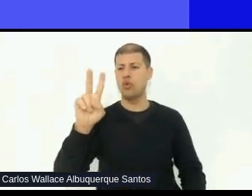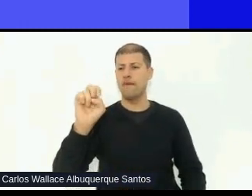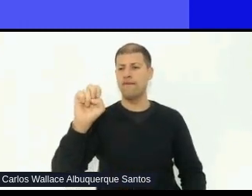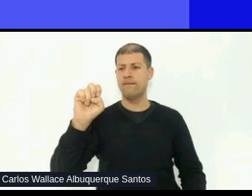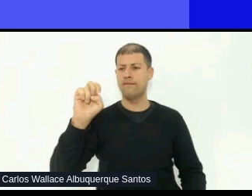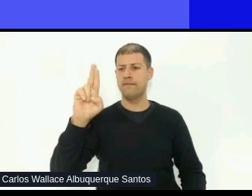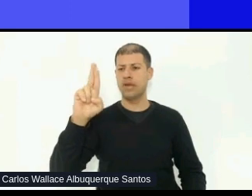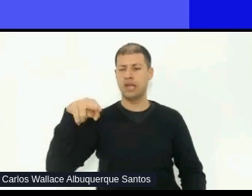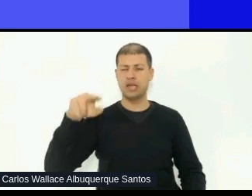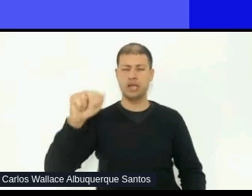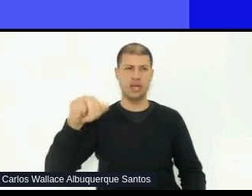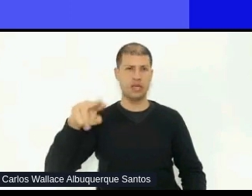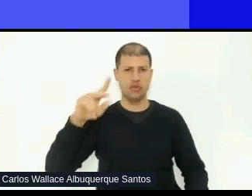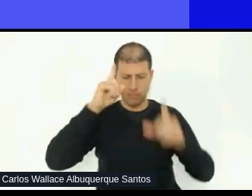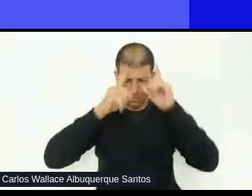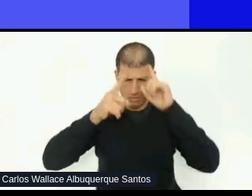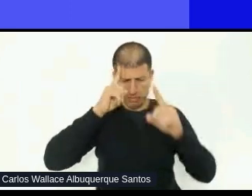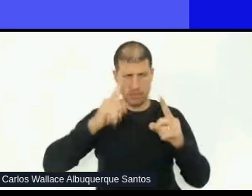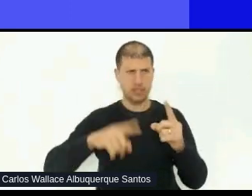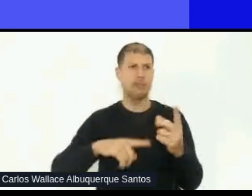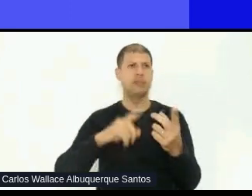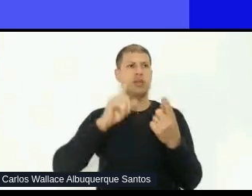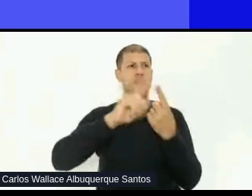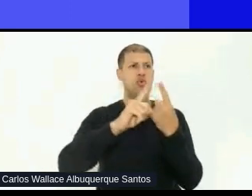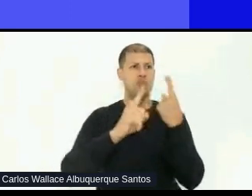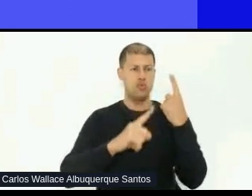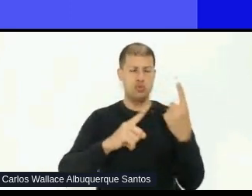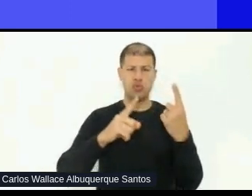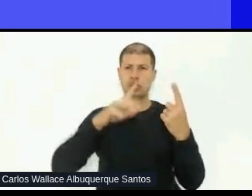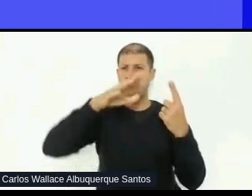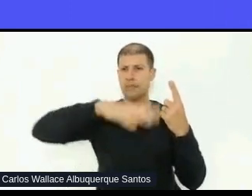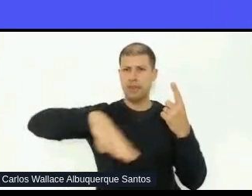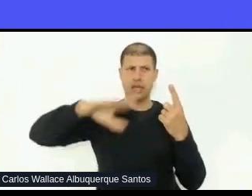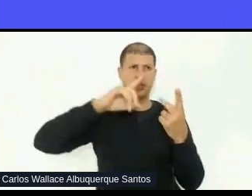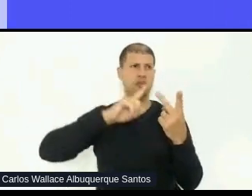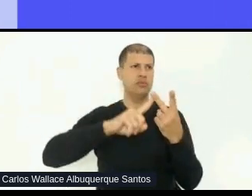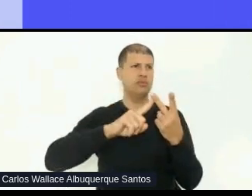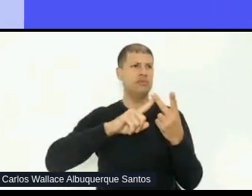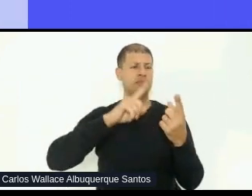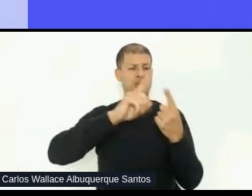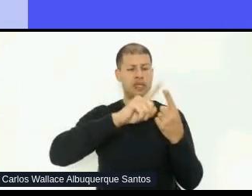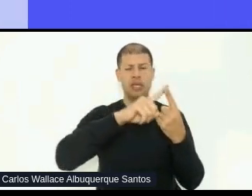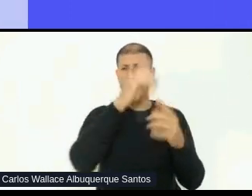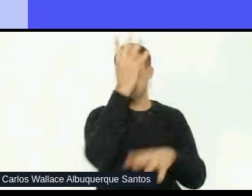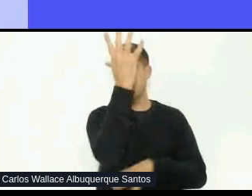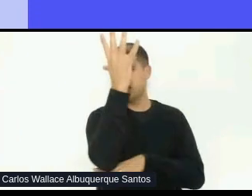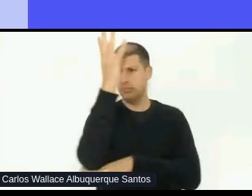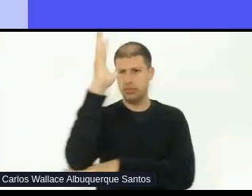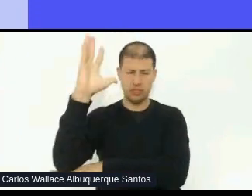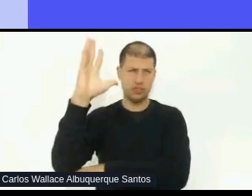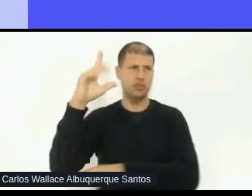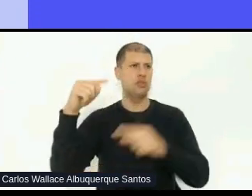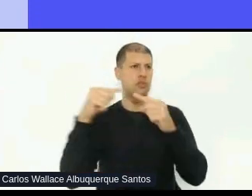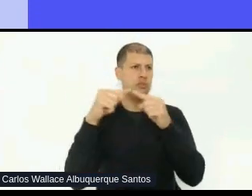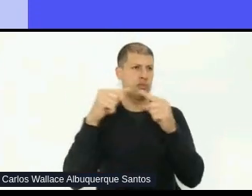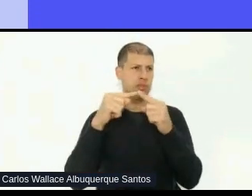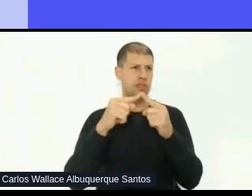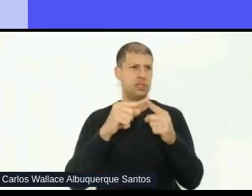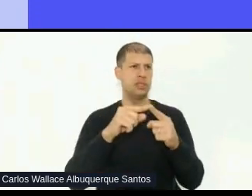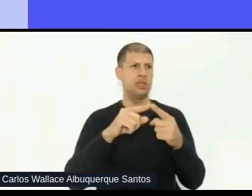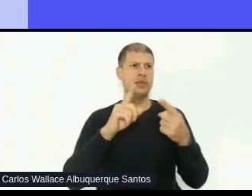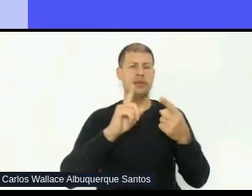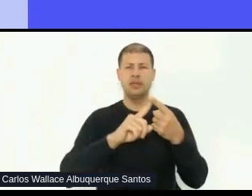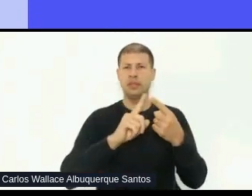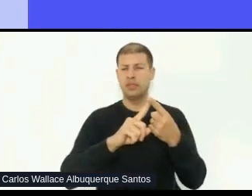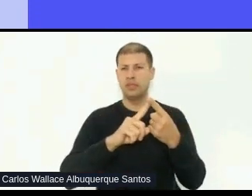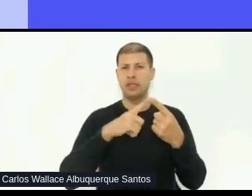um aviãozinho ali, tá bom? Na transição do slide aqui, pessoal, ESG tem a ver com 3 siglas: Environment, que é a